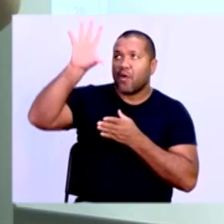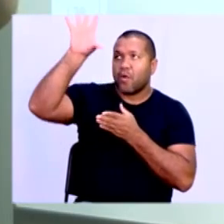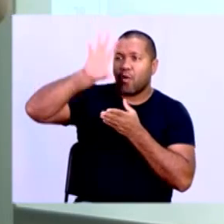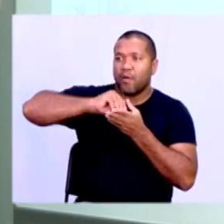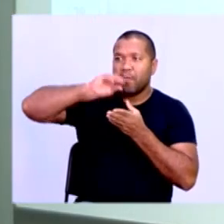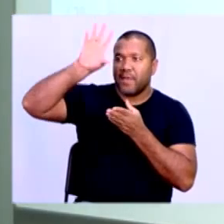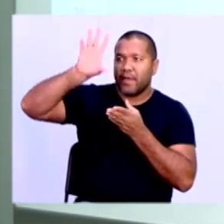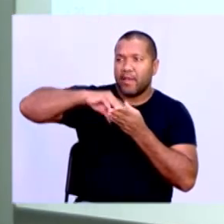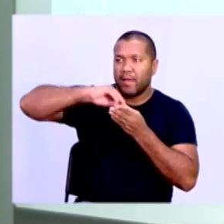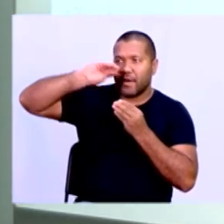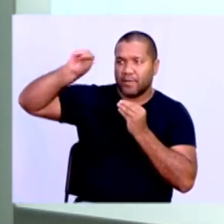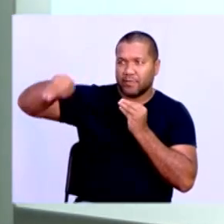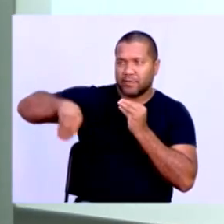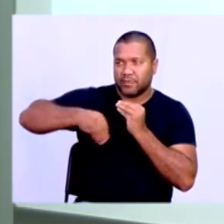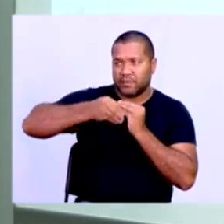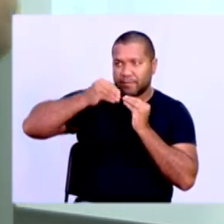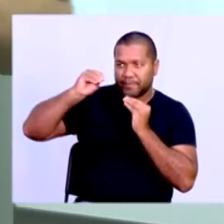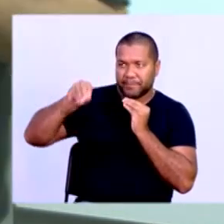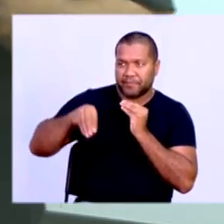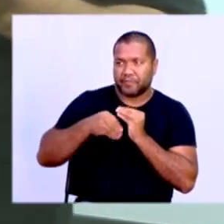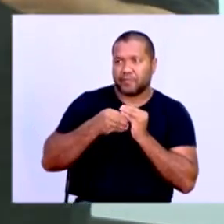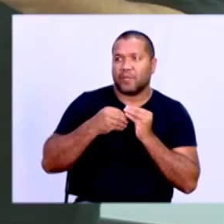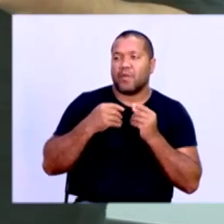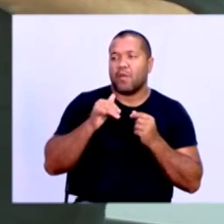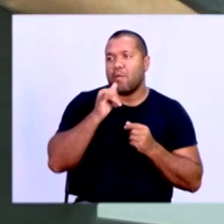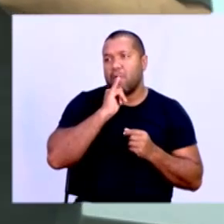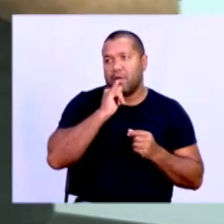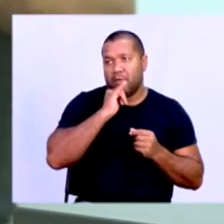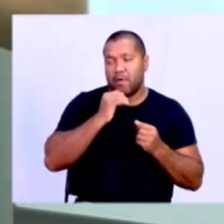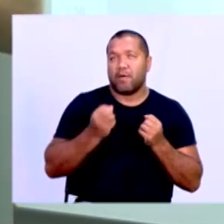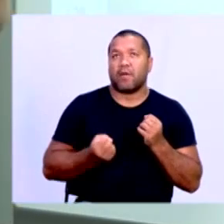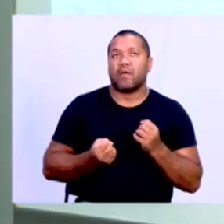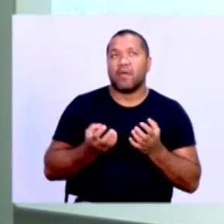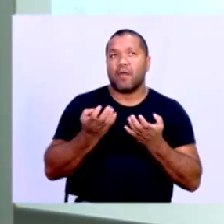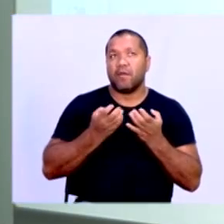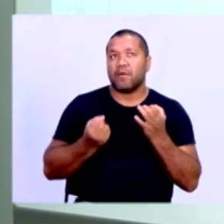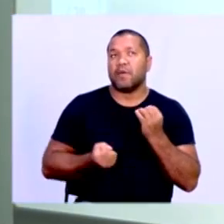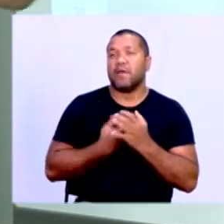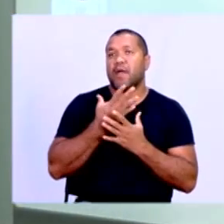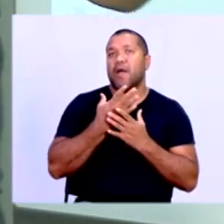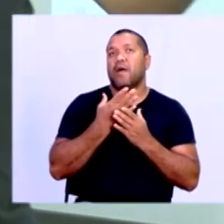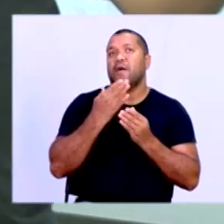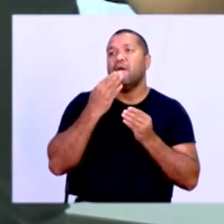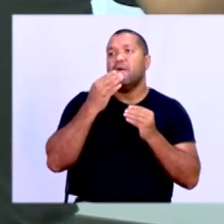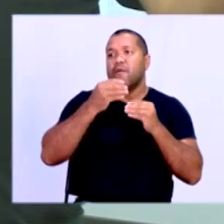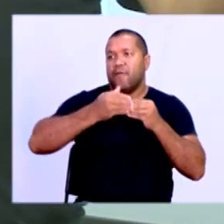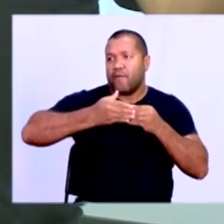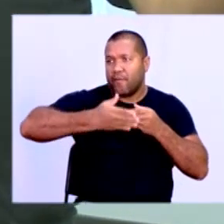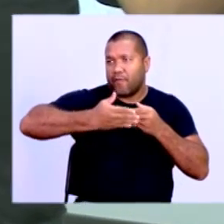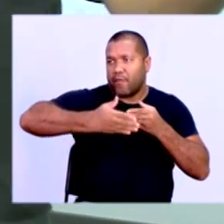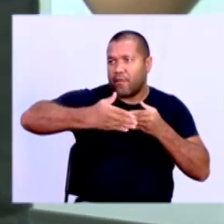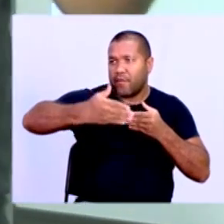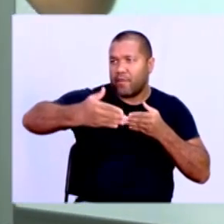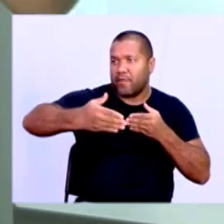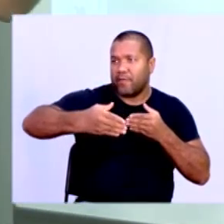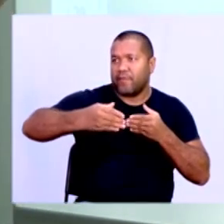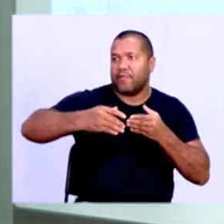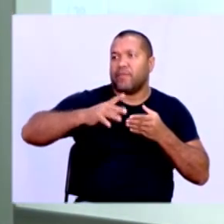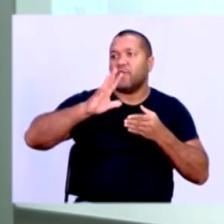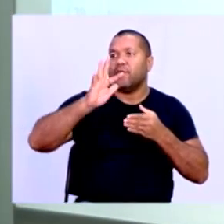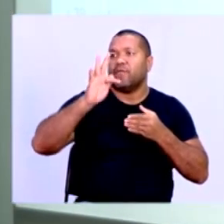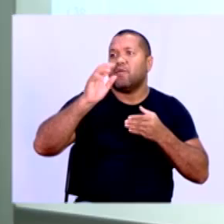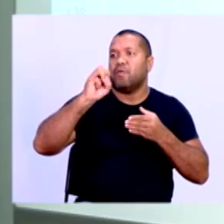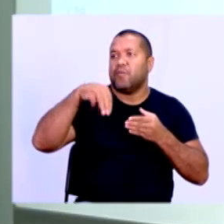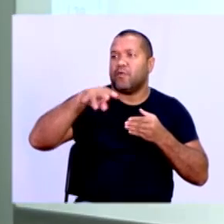instalação necessários. Um exemplo, se eu quiser fazer formulários no Laravel, ele é um componente e eu posso instalar ele utilizando o